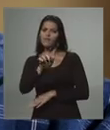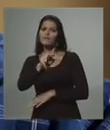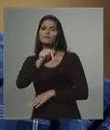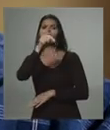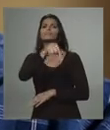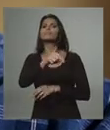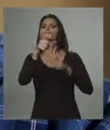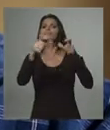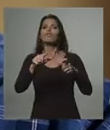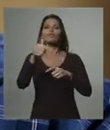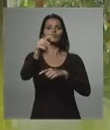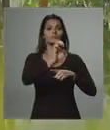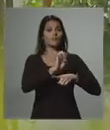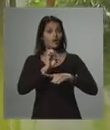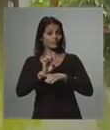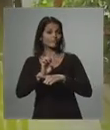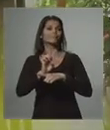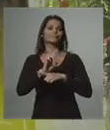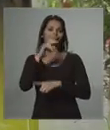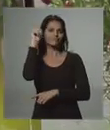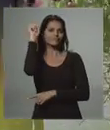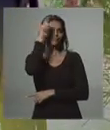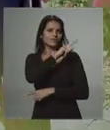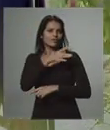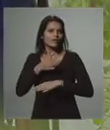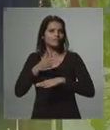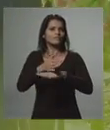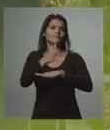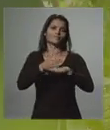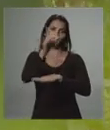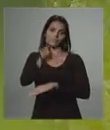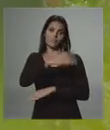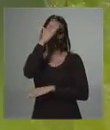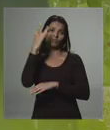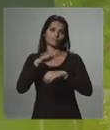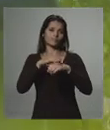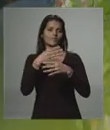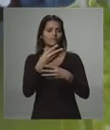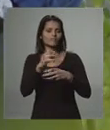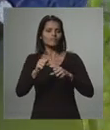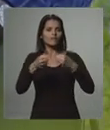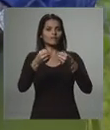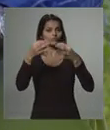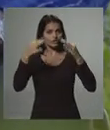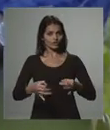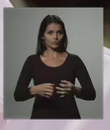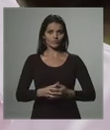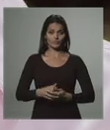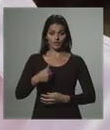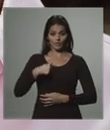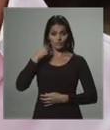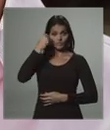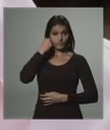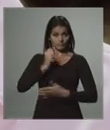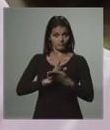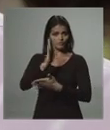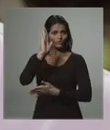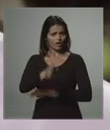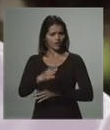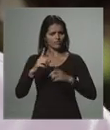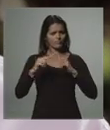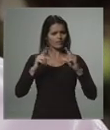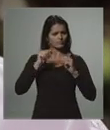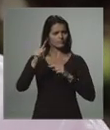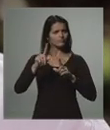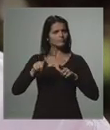vezes, esses centros de referência estão em outro estado, dificultando muito o acesso desse paciente a um tratamento digno. Como senador, vou defender